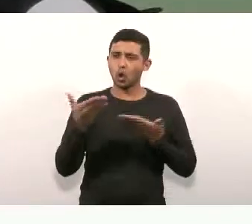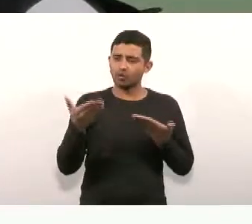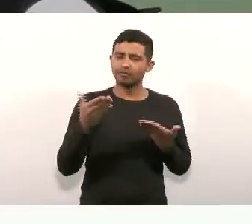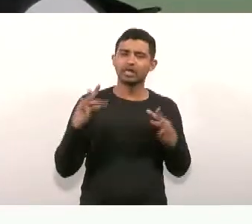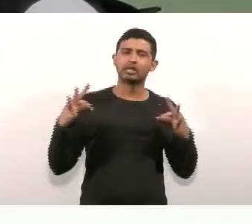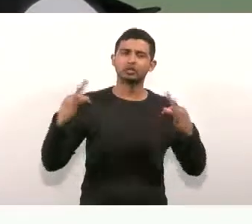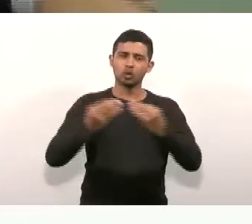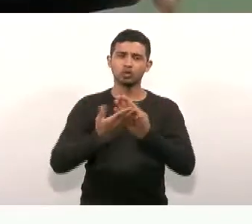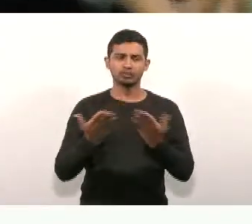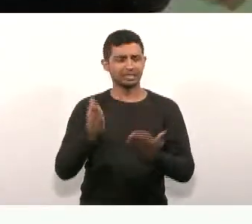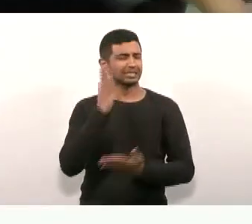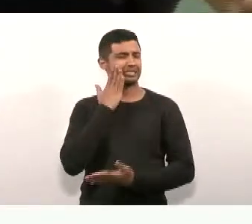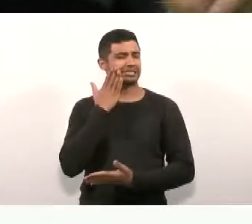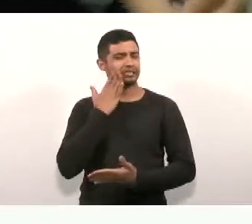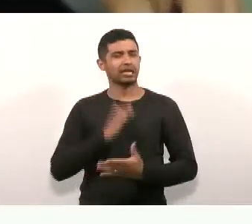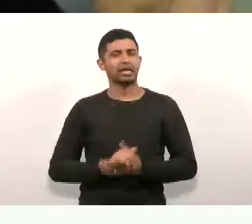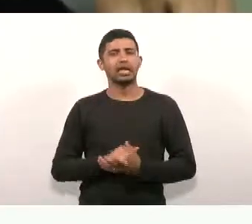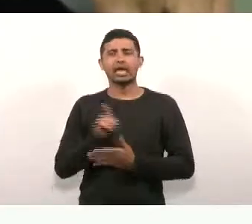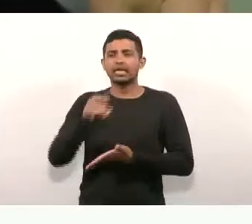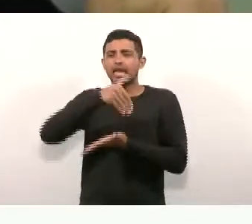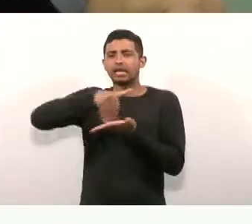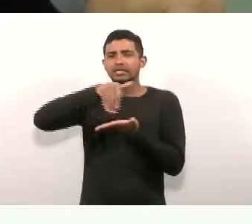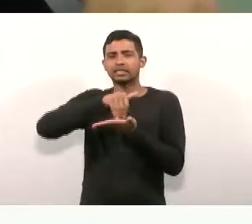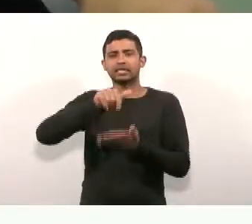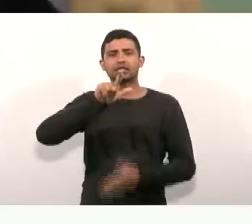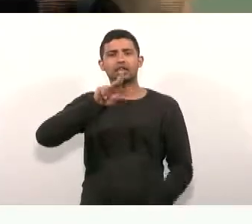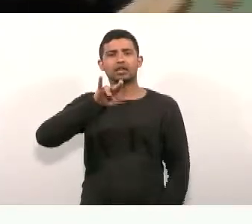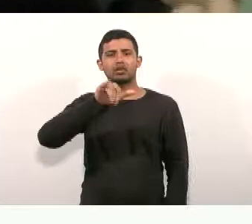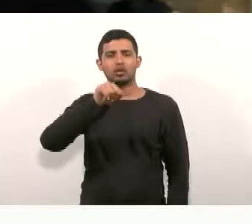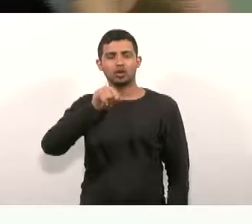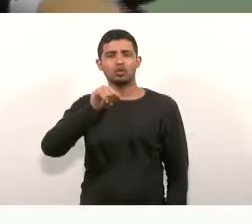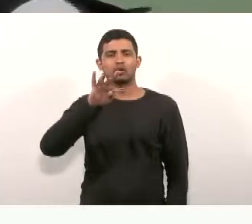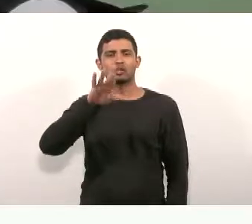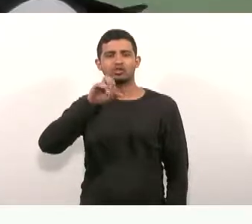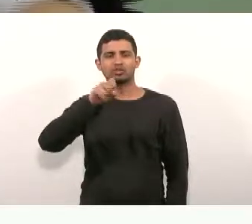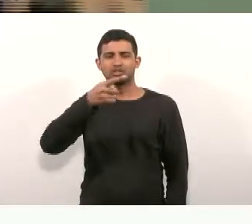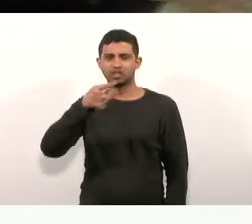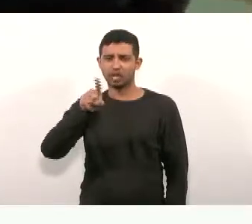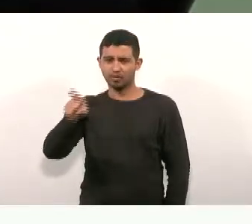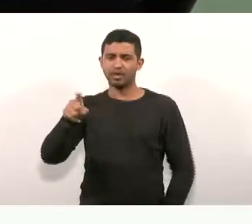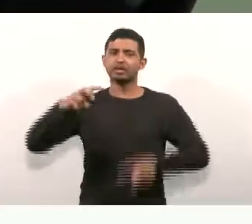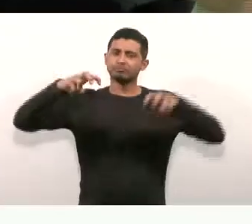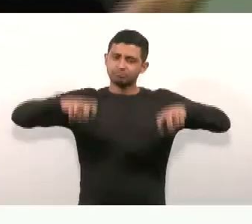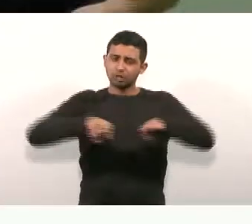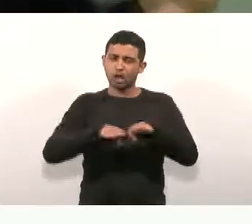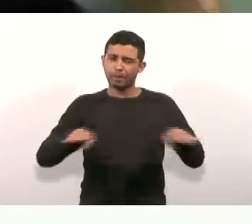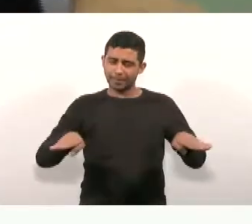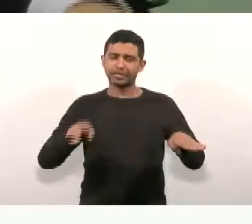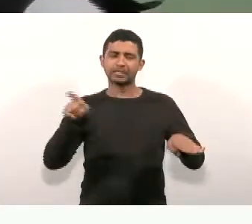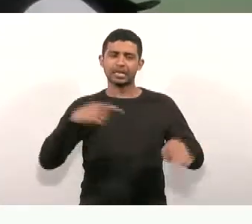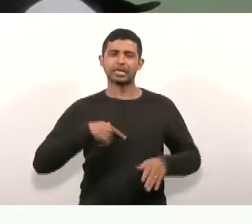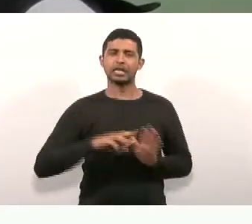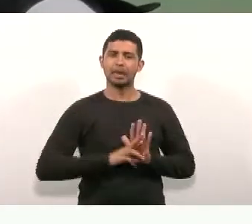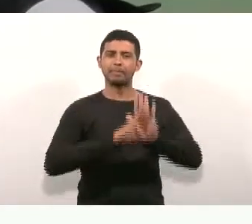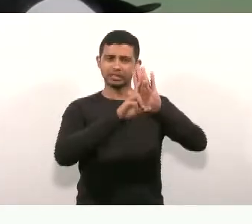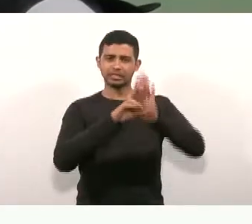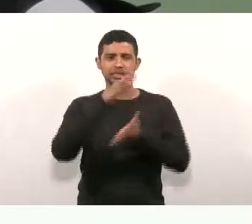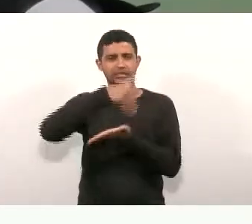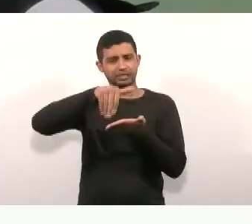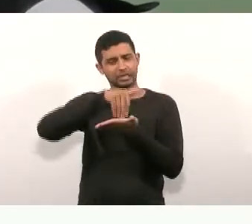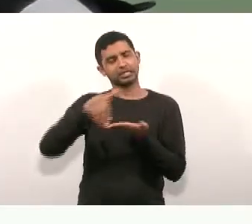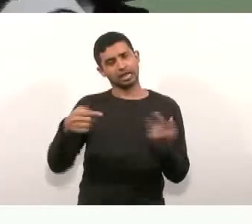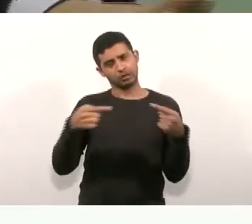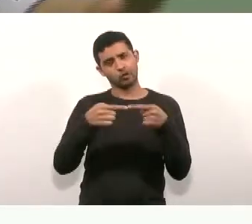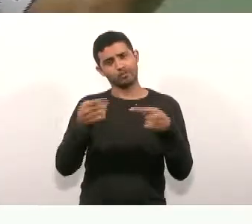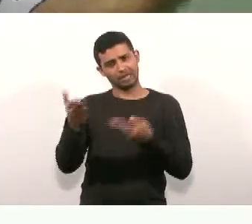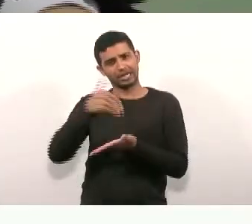sabem, e o secretário Lucas Tristão esteve presente à mesa, representando o governo do Estado, que me pareceu positivo, já que ele é o secretário de Desenvolvimento